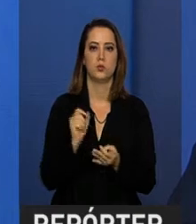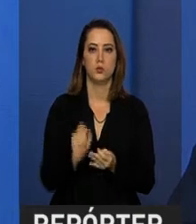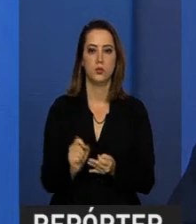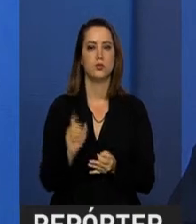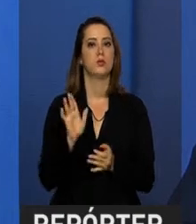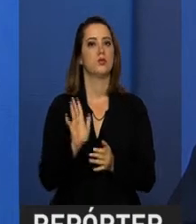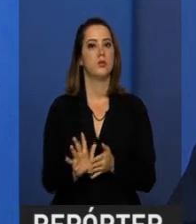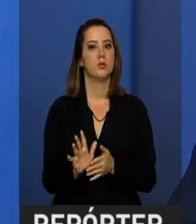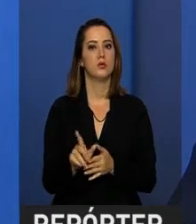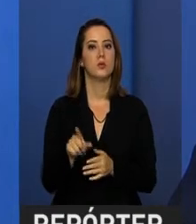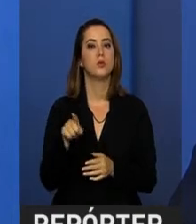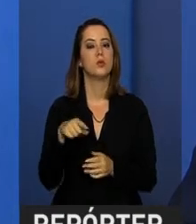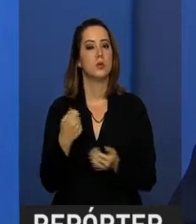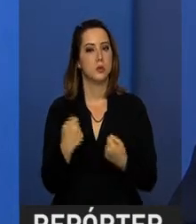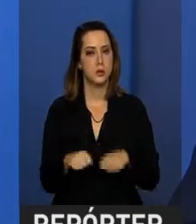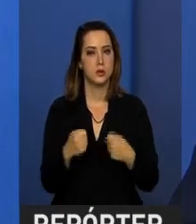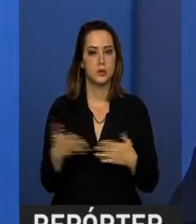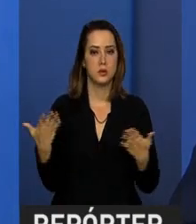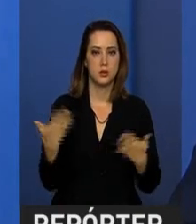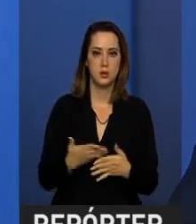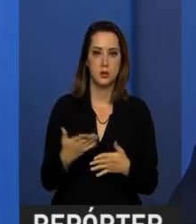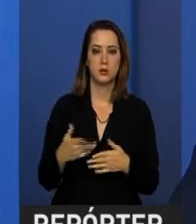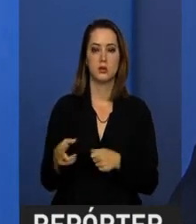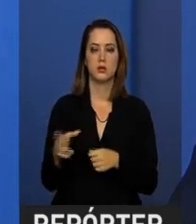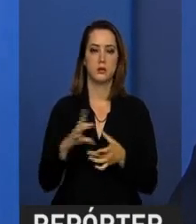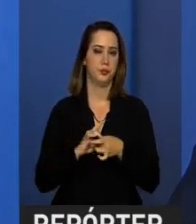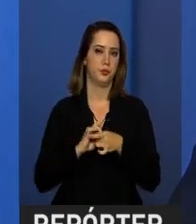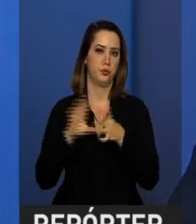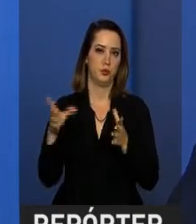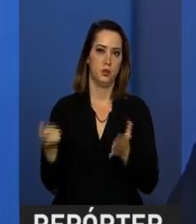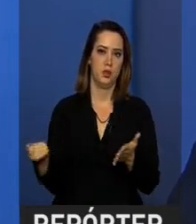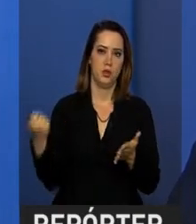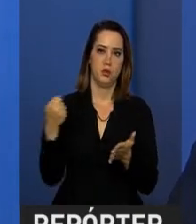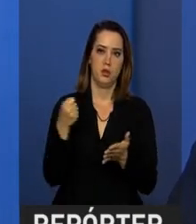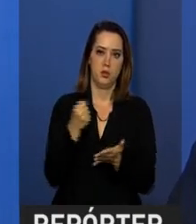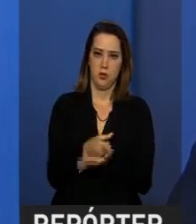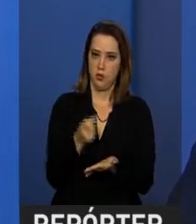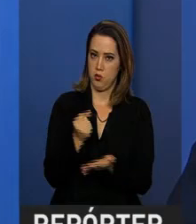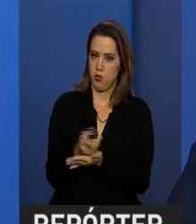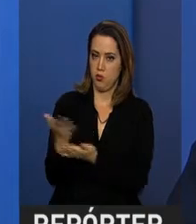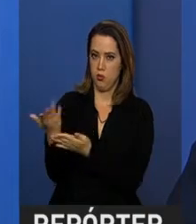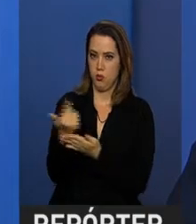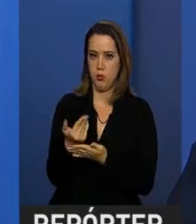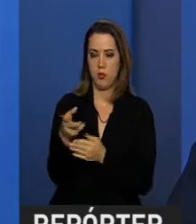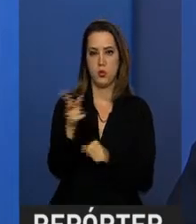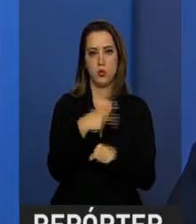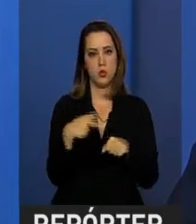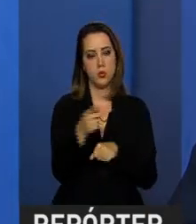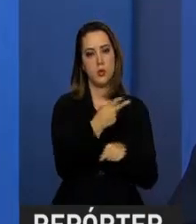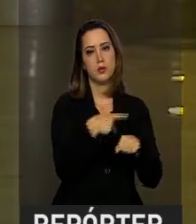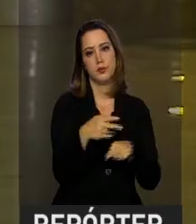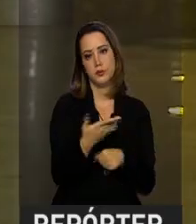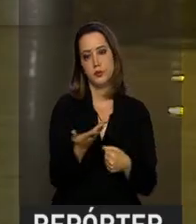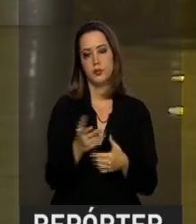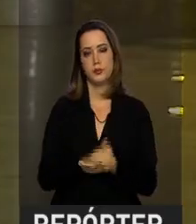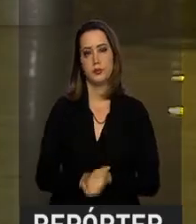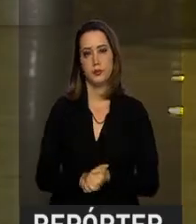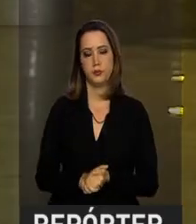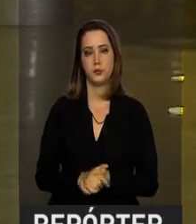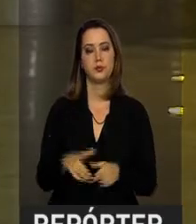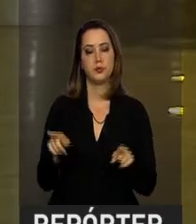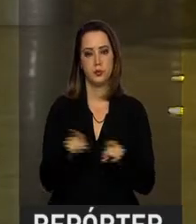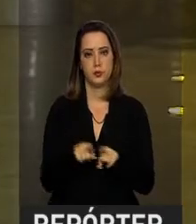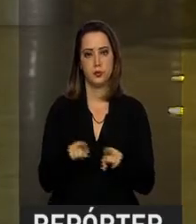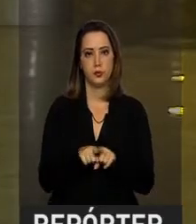a importação autorizar a importação sem taxas também de outros países que não sejam do mercosul também